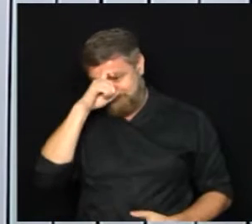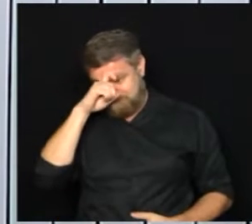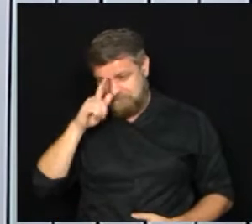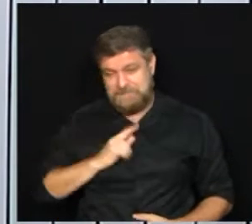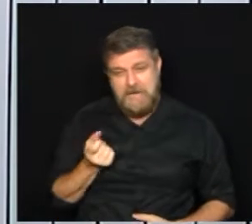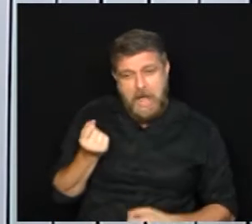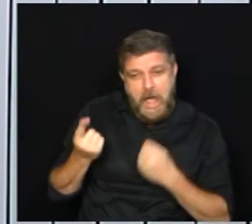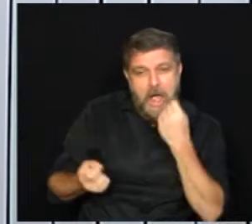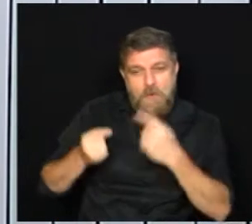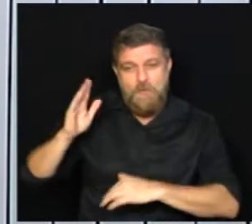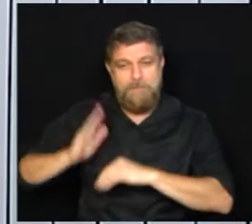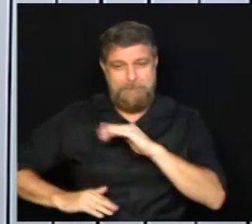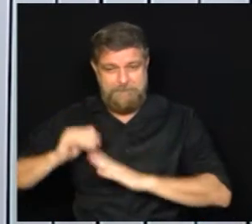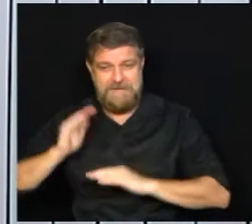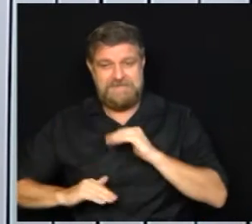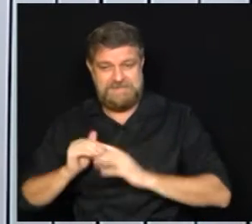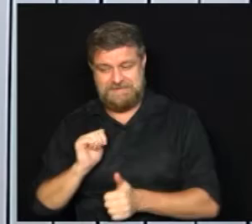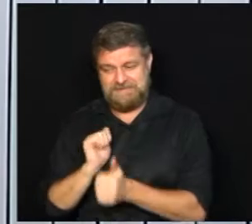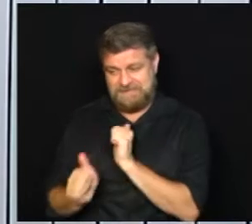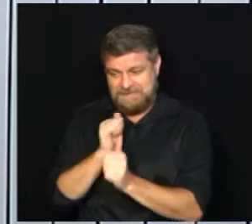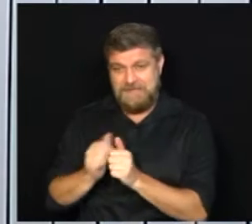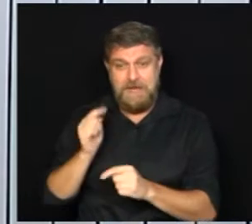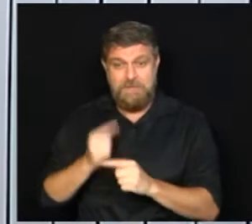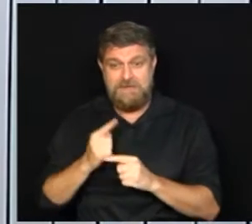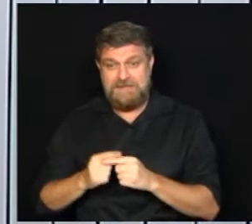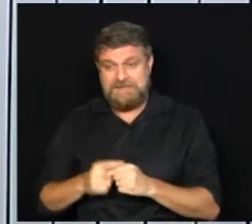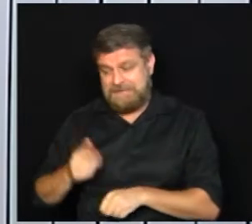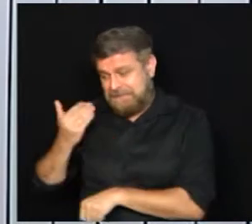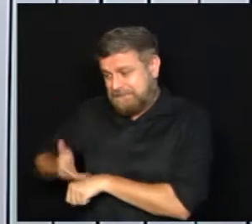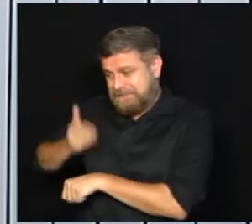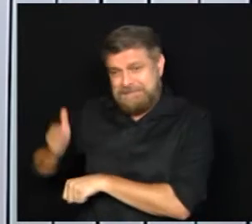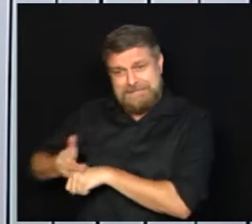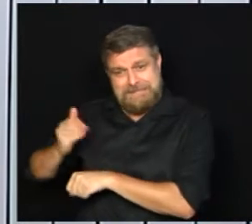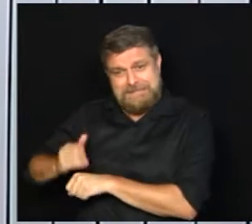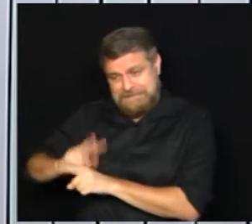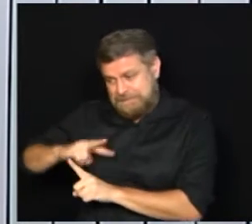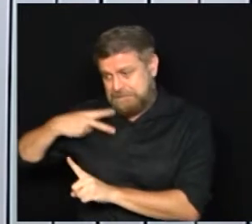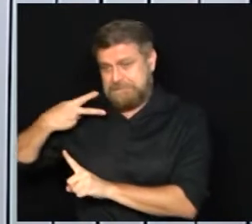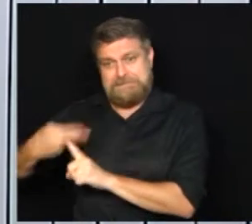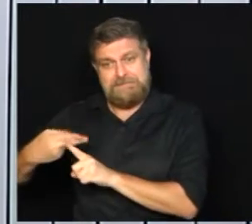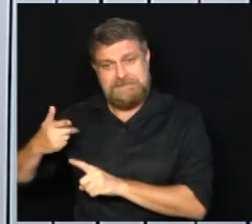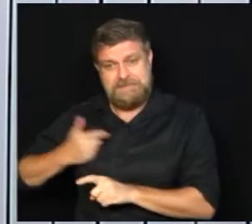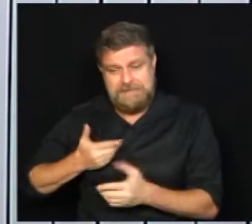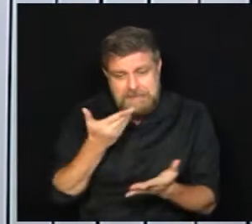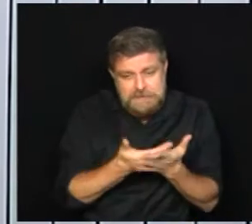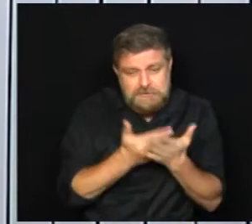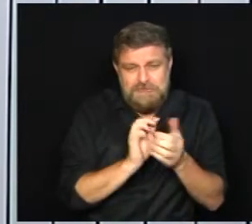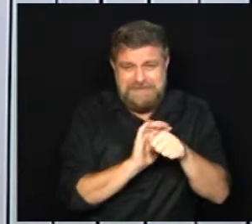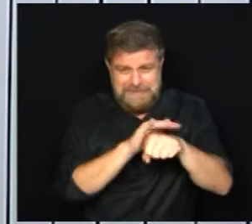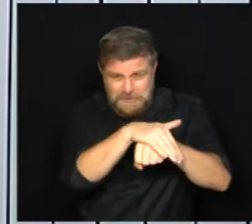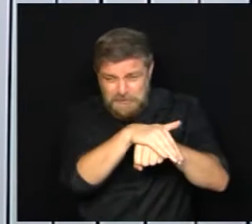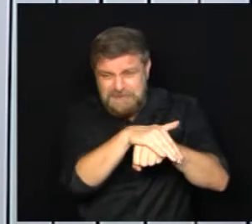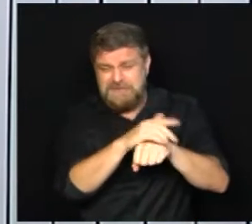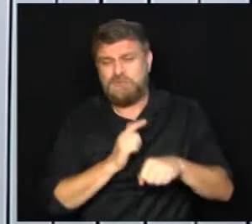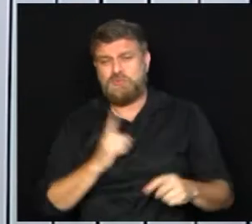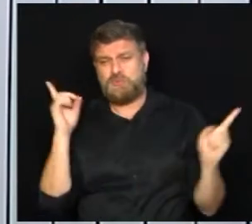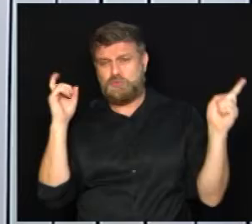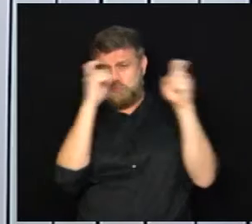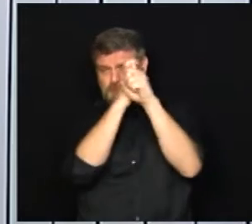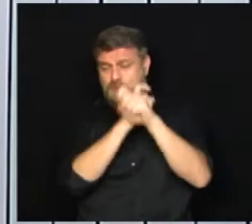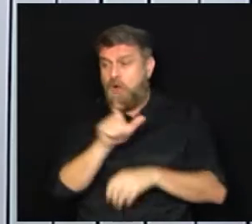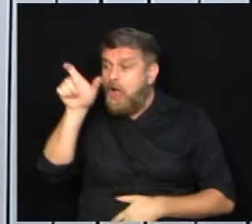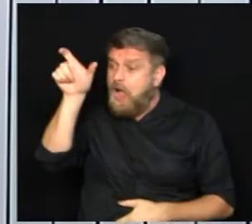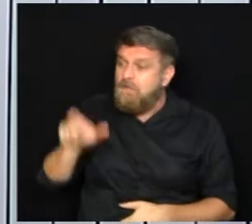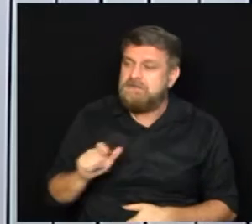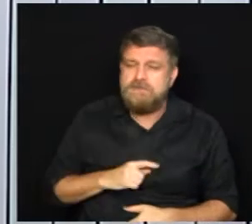alguns atletas têm, até porque às vezes são 2 períodos, né? Então, às vezes o atleta ele tem que estudar à noite. Isto para você era